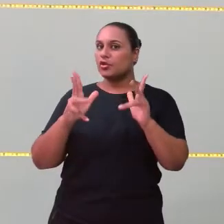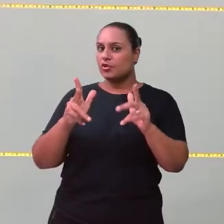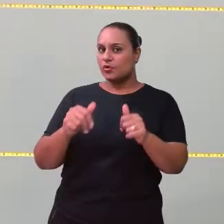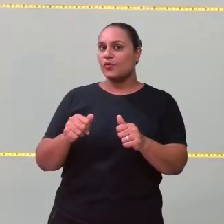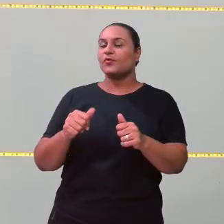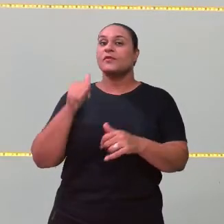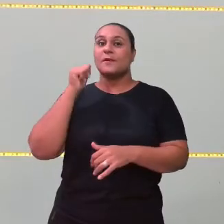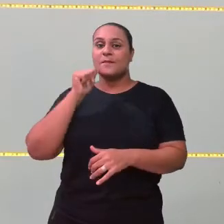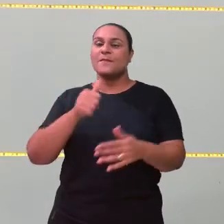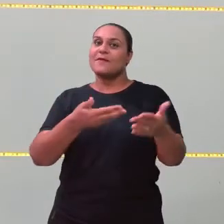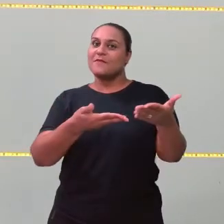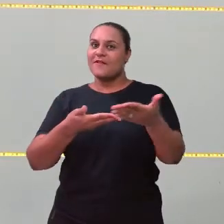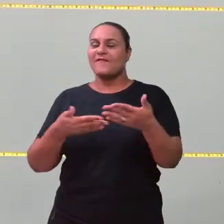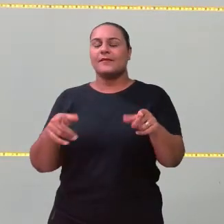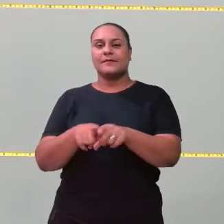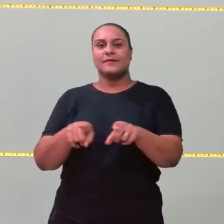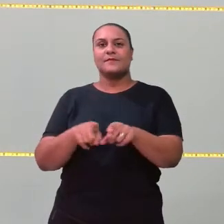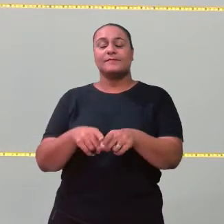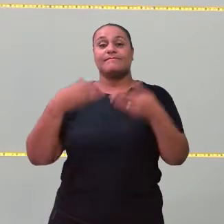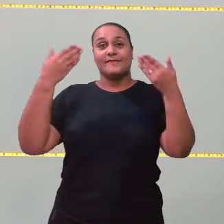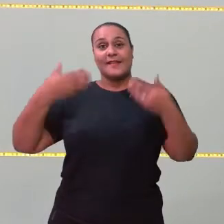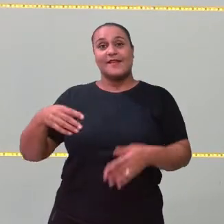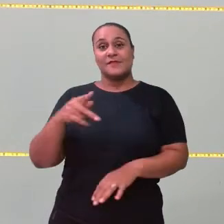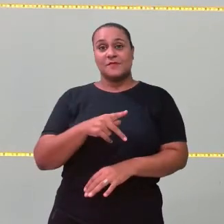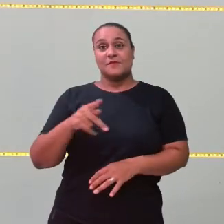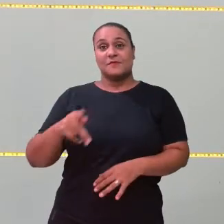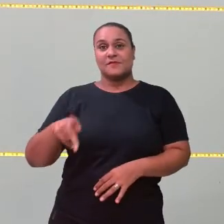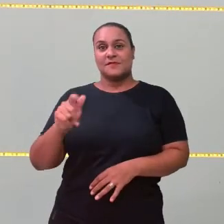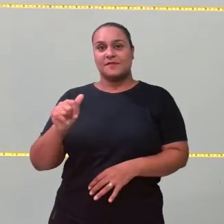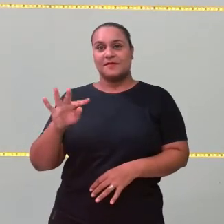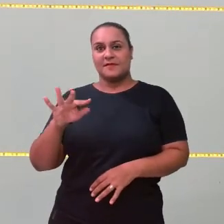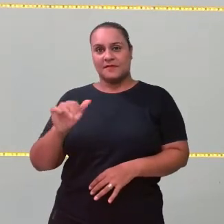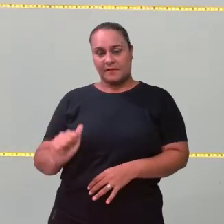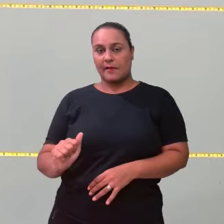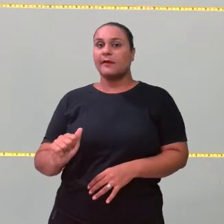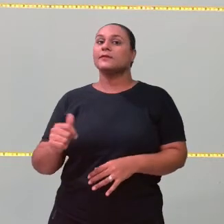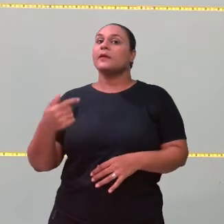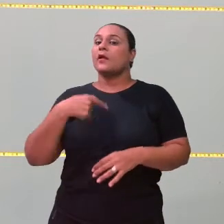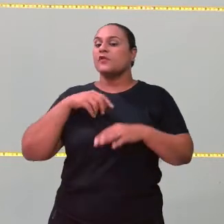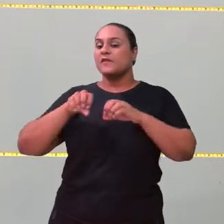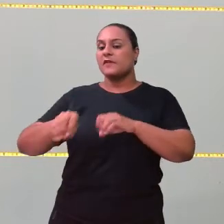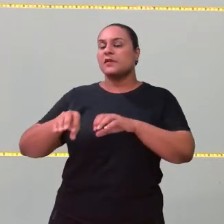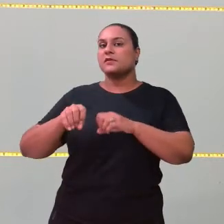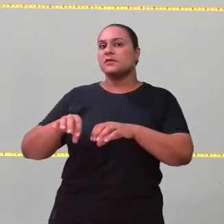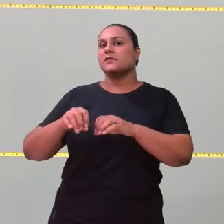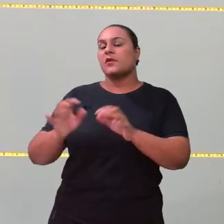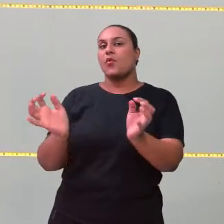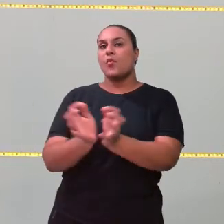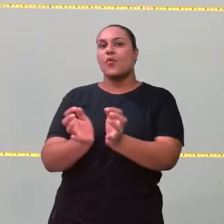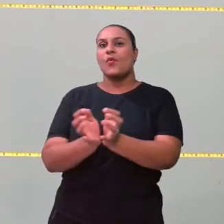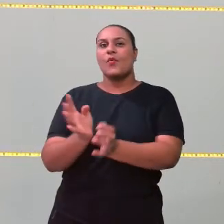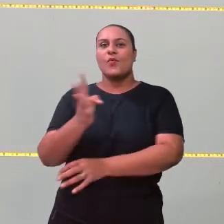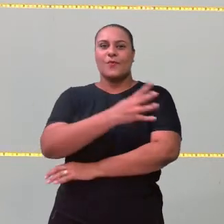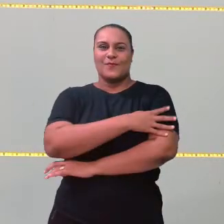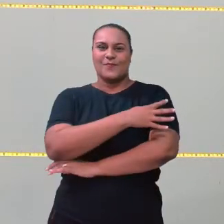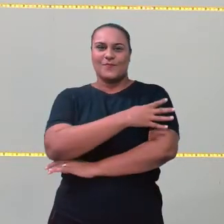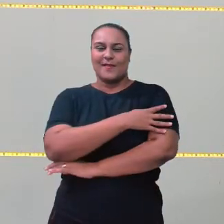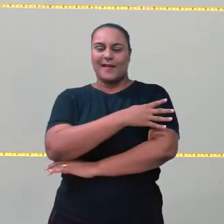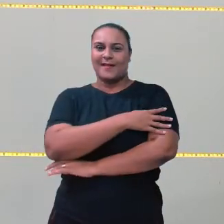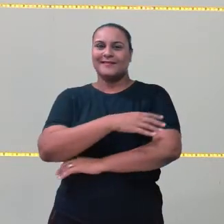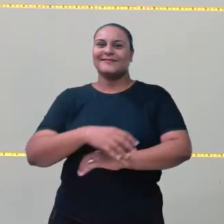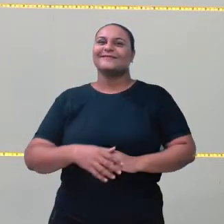muito bem-vindas. Eu sou a professora Kátia Xavier e estarei acompanhando as turminhas dos anos